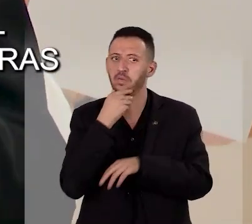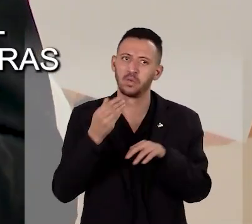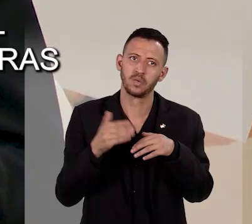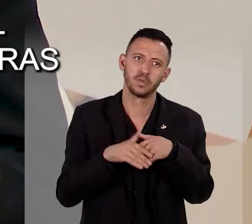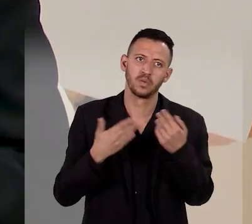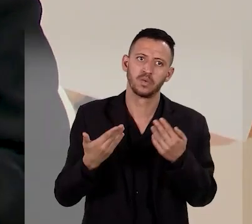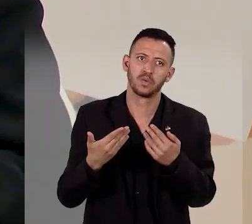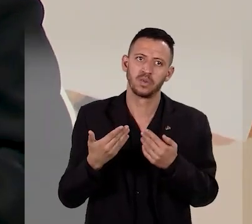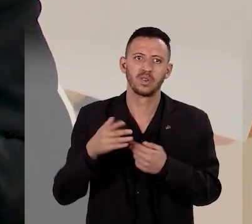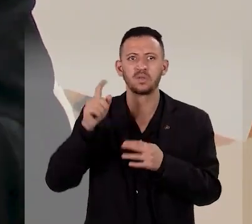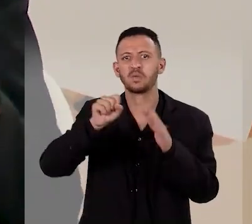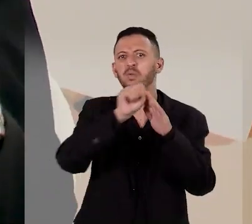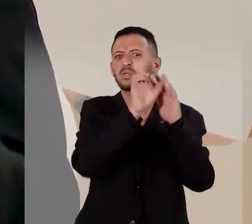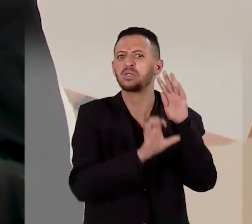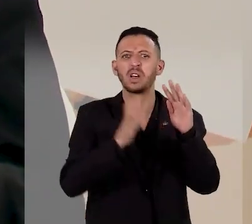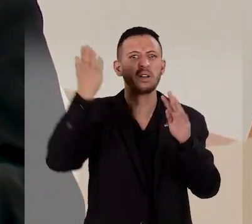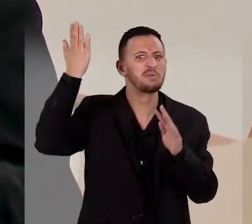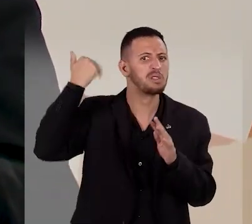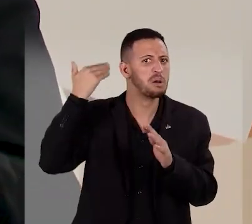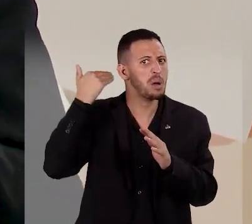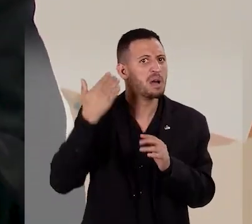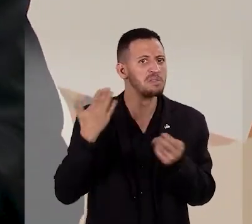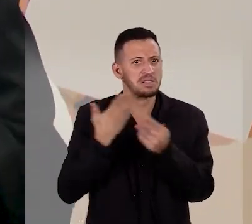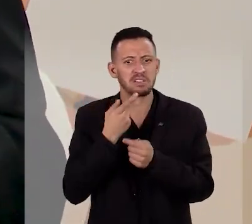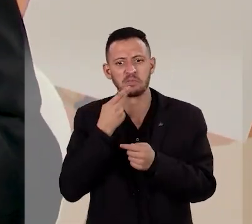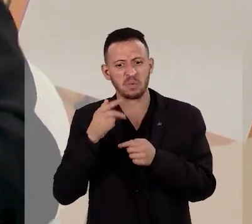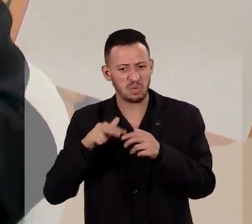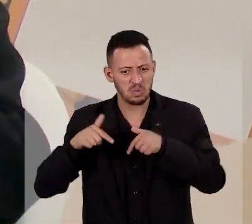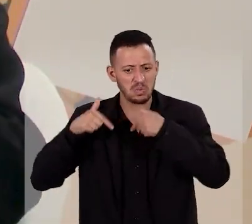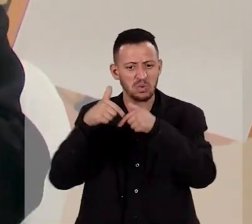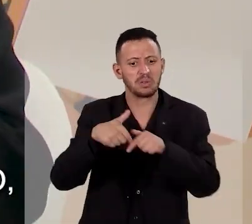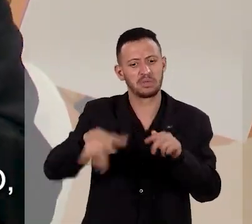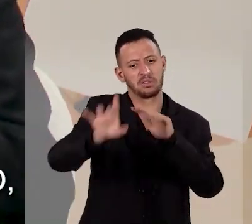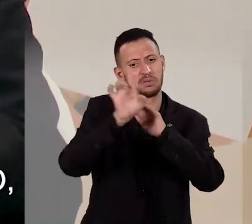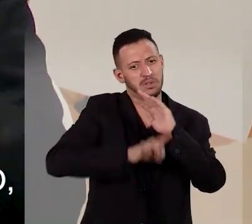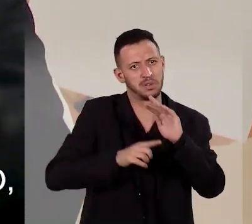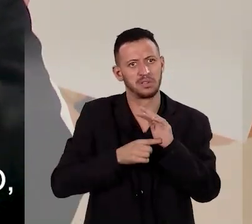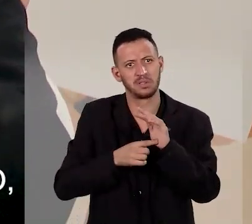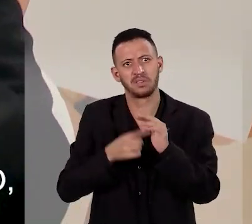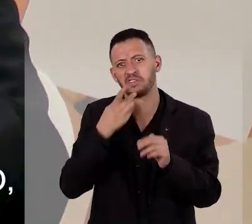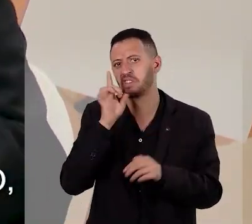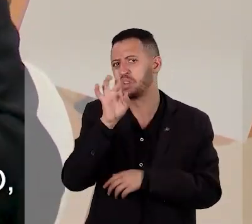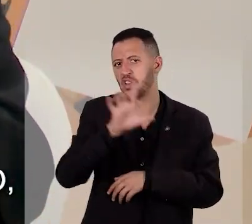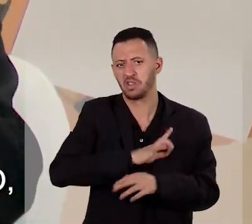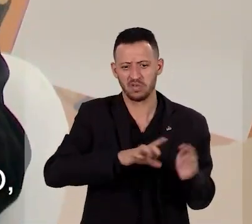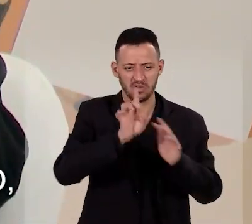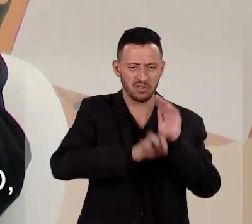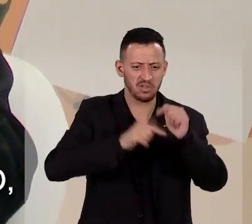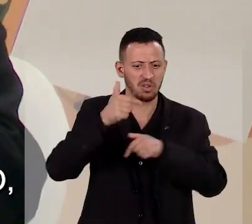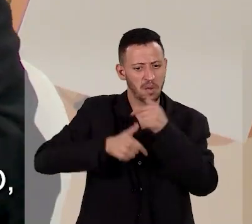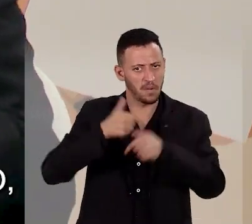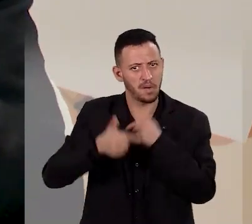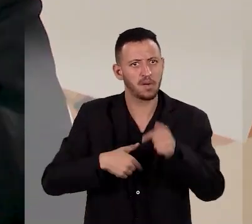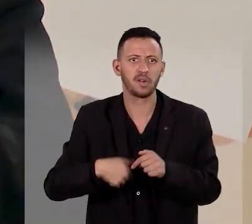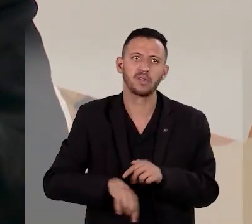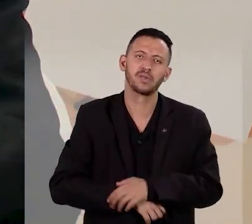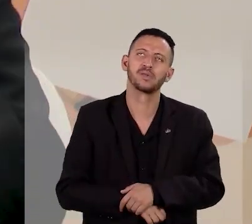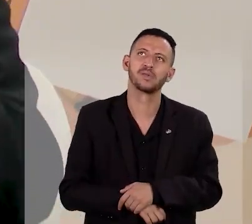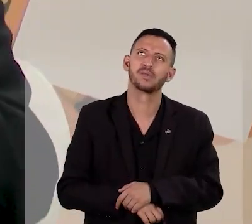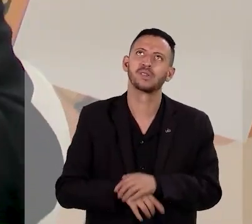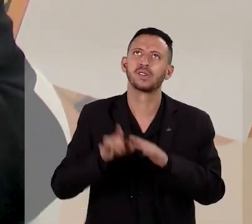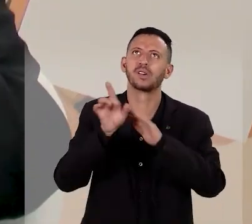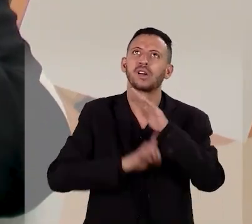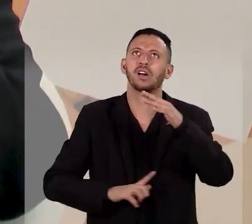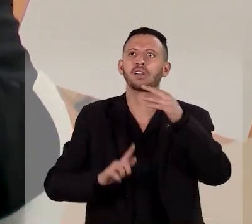e trabalhadoras que, no século passado, reivindicaram direitos. Então, só existe direito do trabalho, só